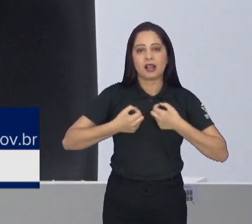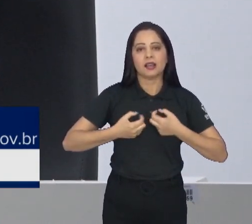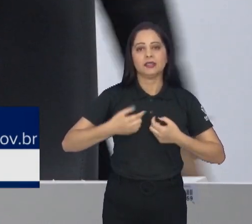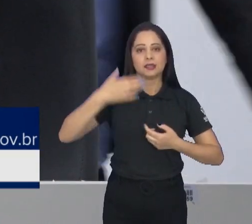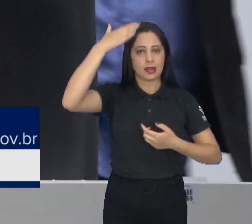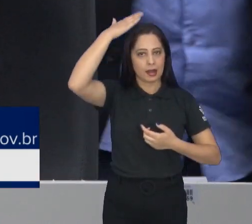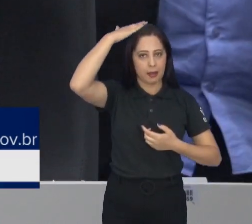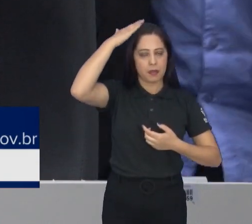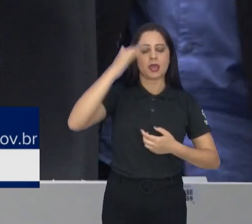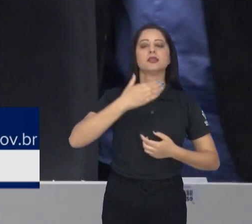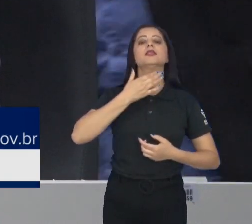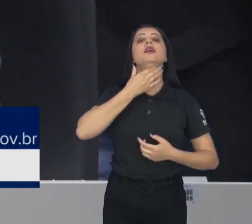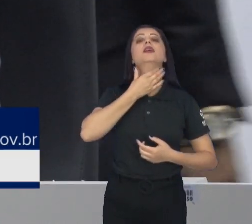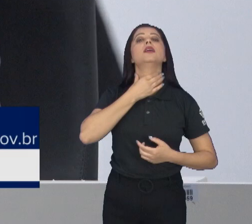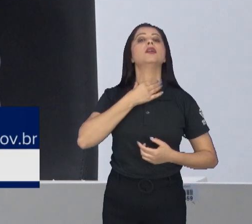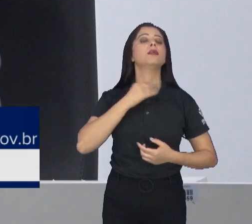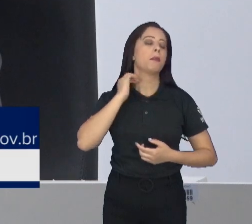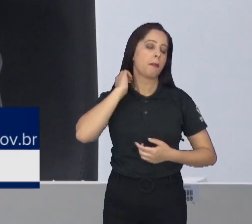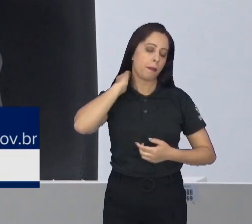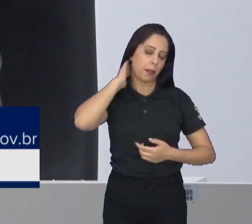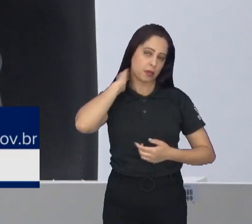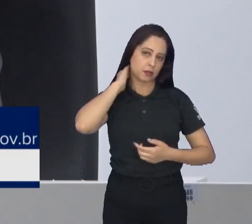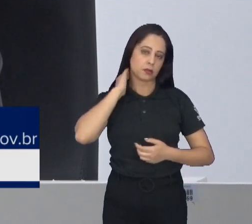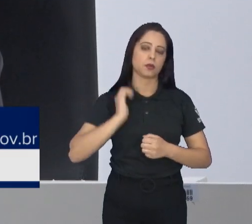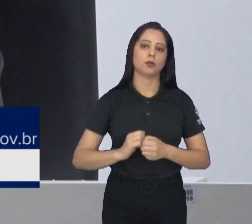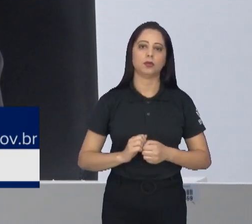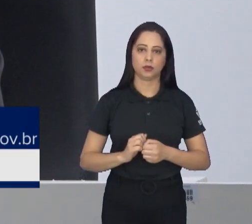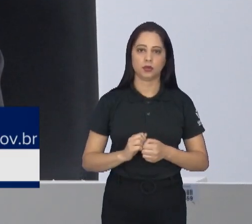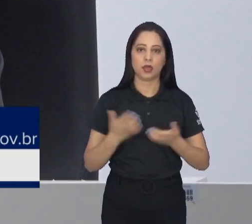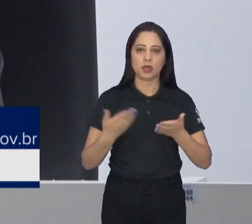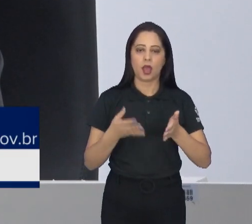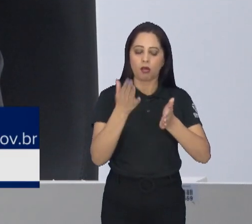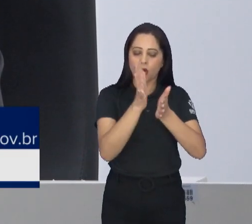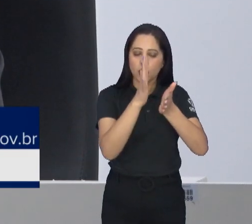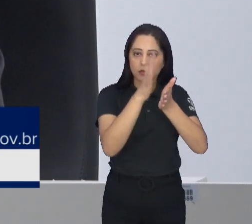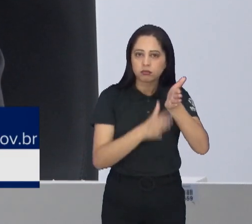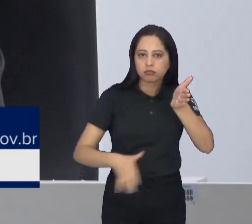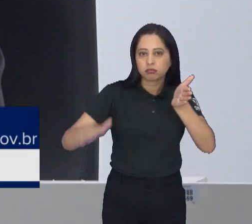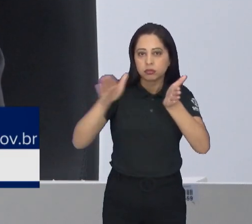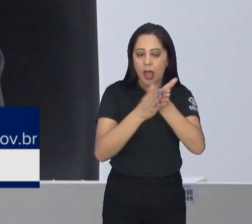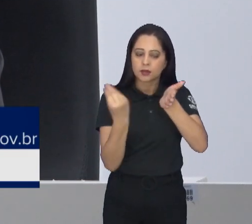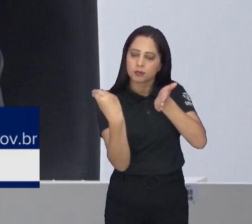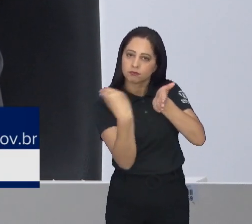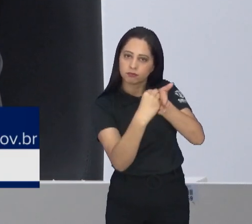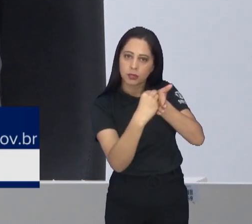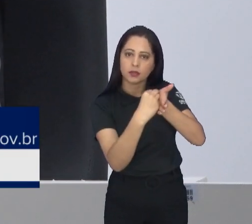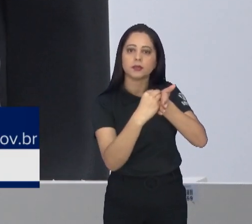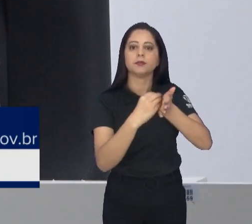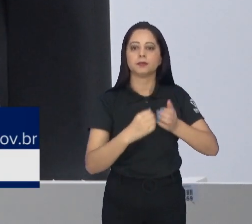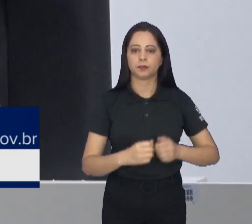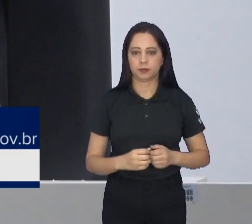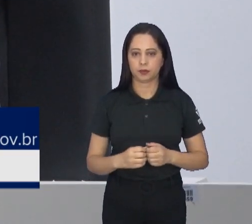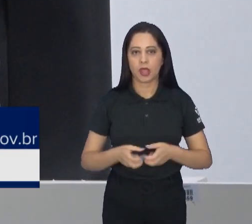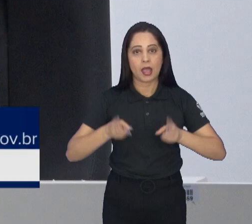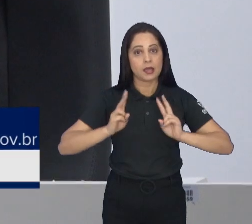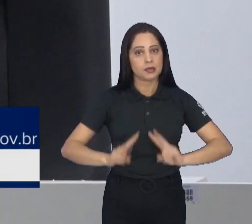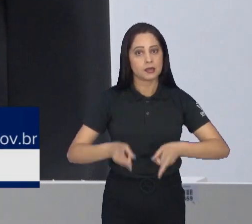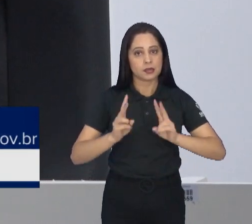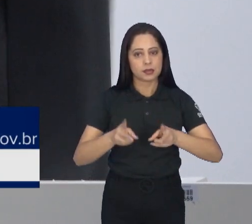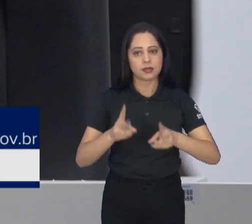pescoço, passando a integrar o calendário oficial de datas e comemorações, a ser